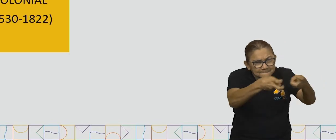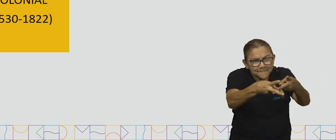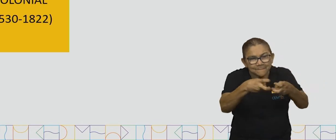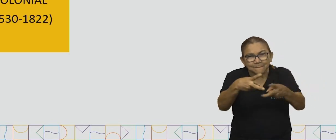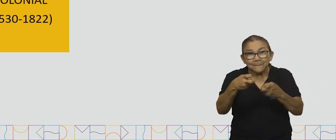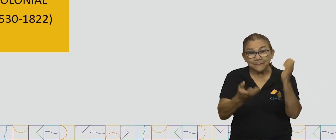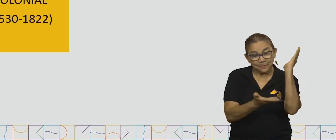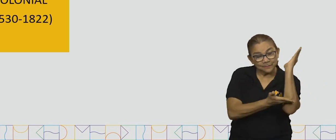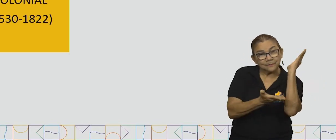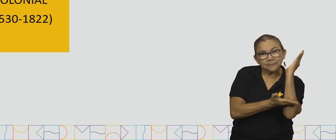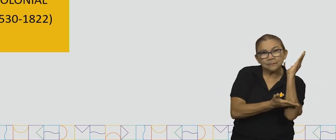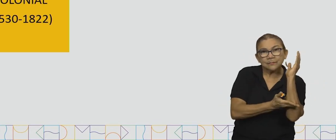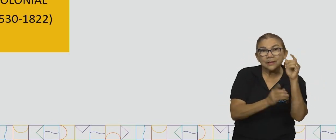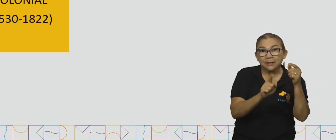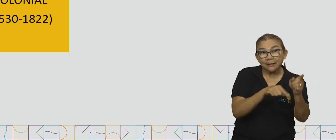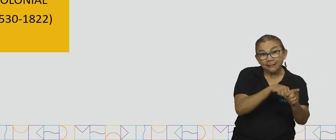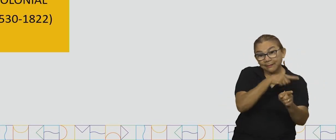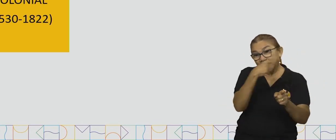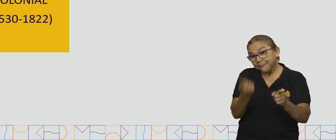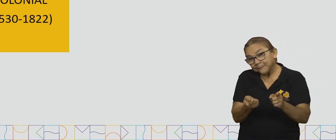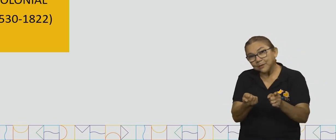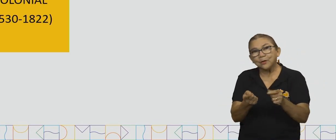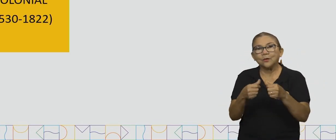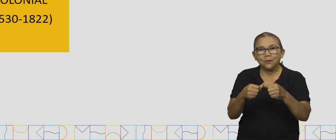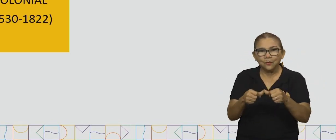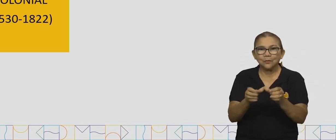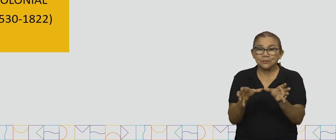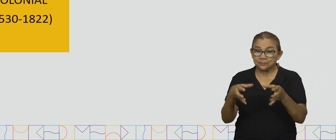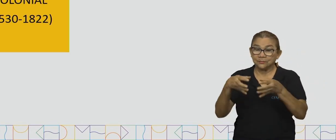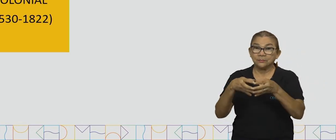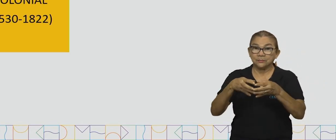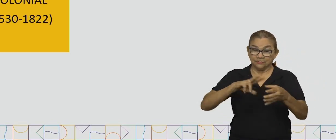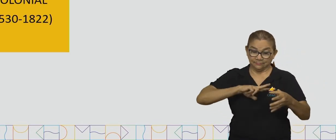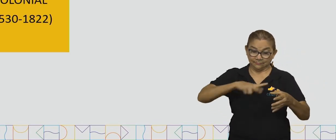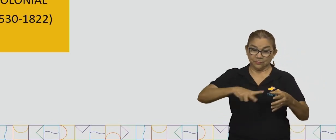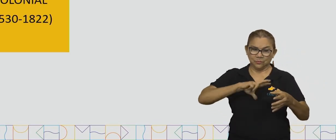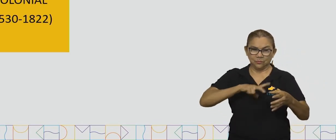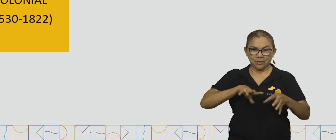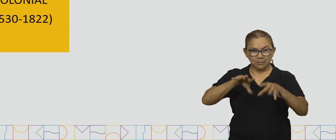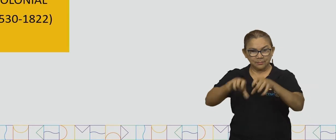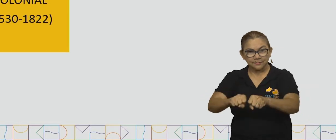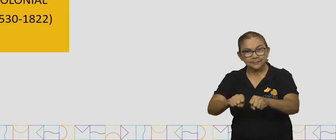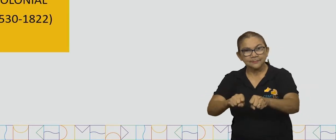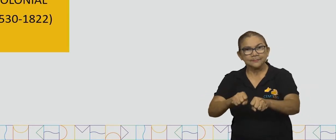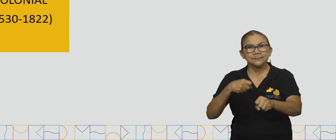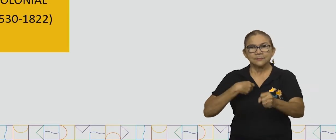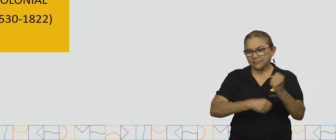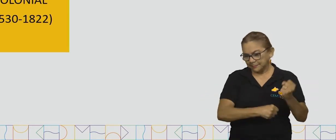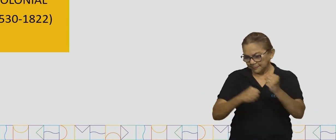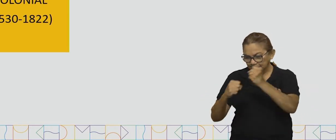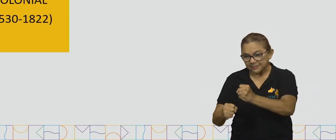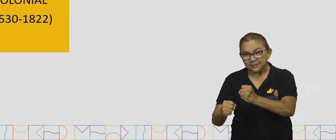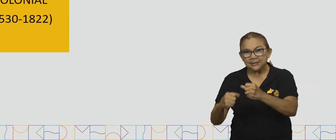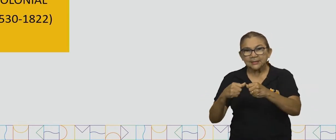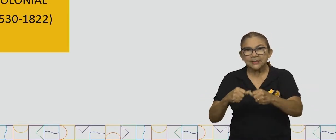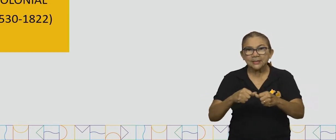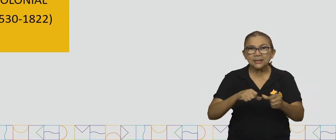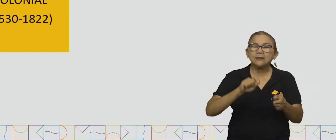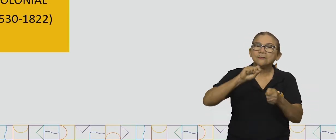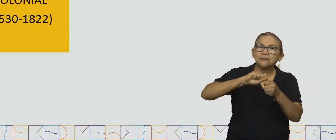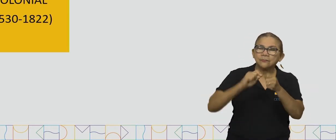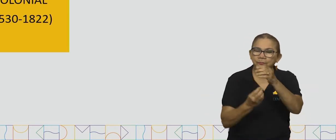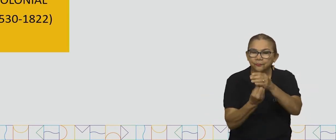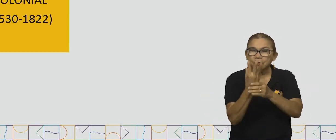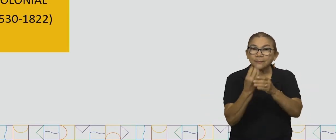colonial, o Brasil passou pela efetiva colonização por Portugal, com a criação das capitanias hereditárias e a formação do governo